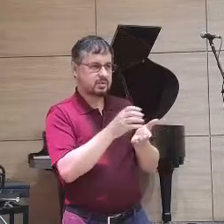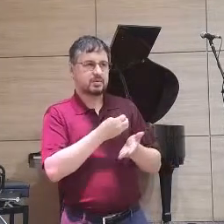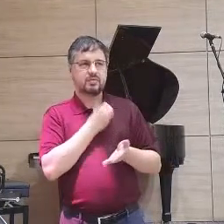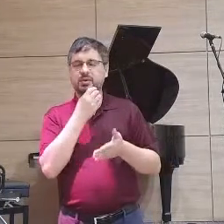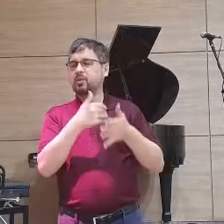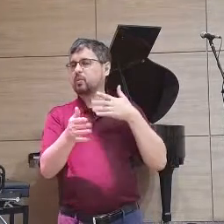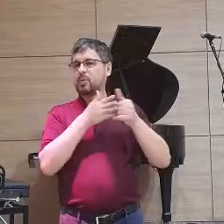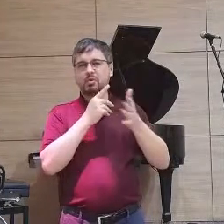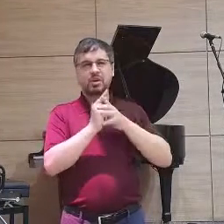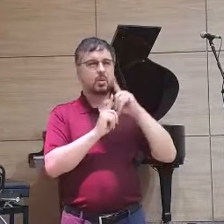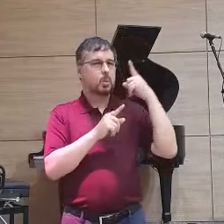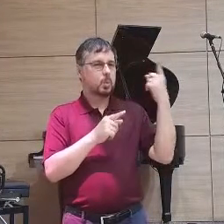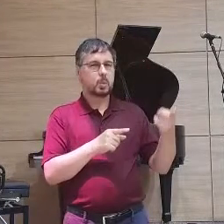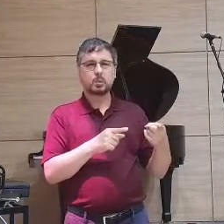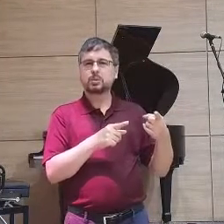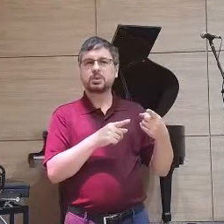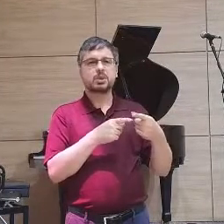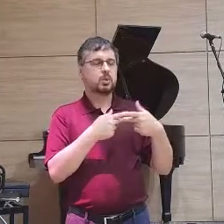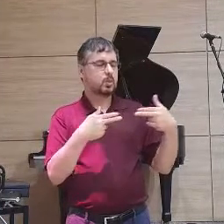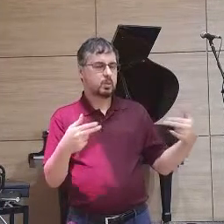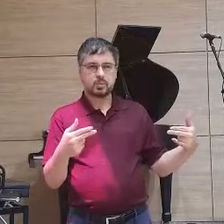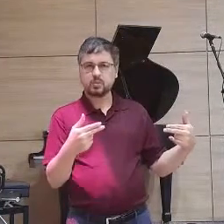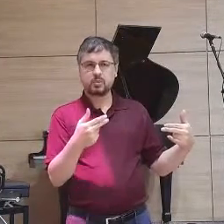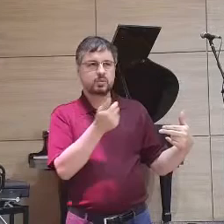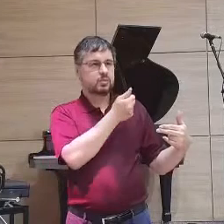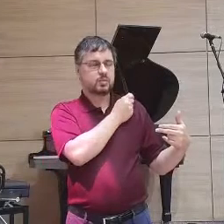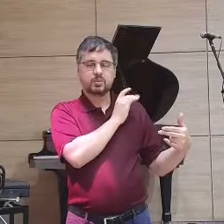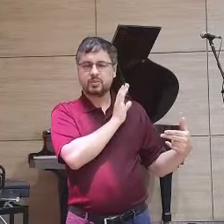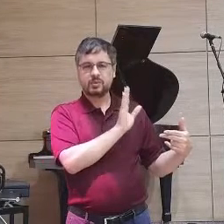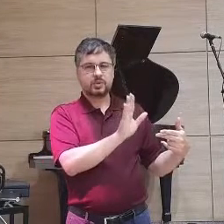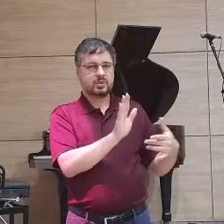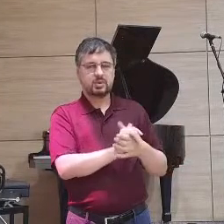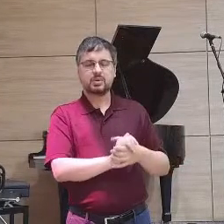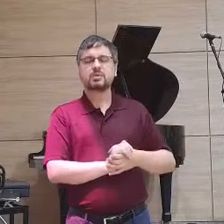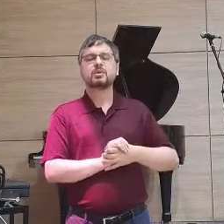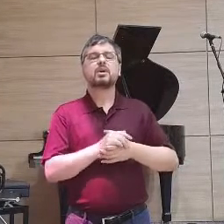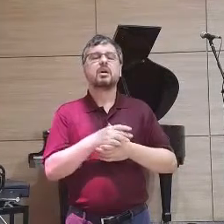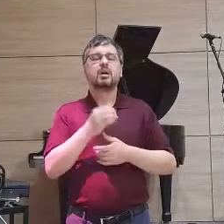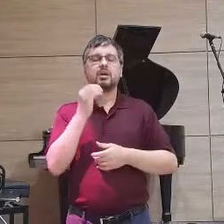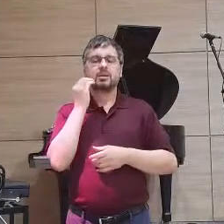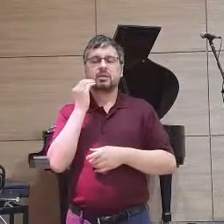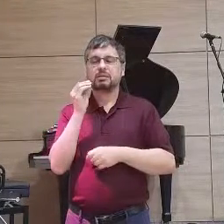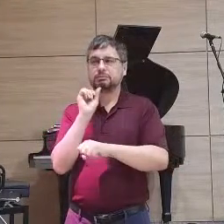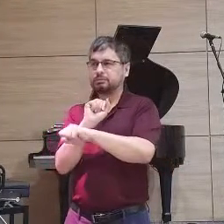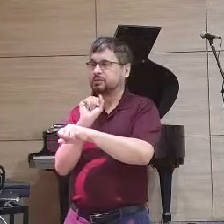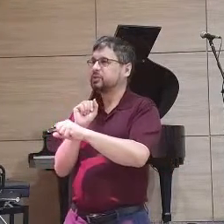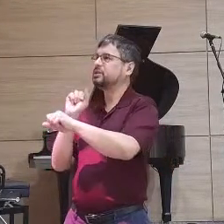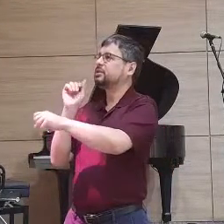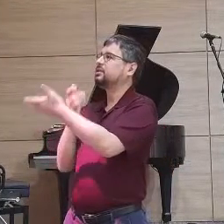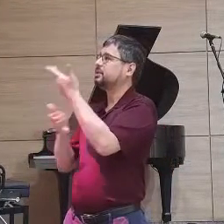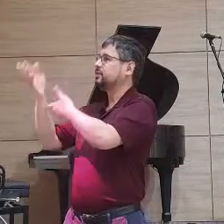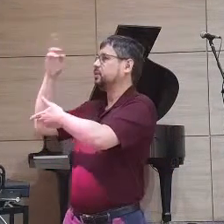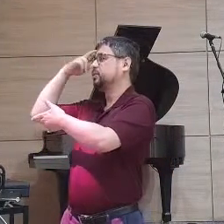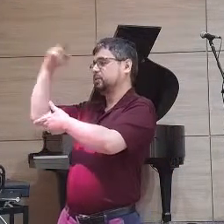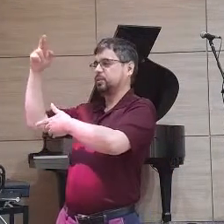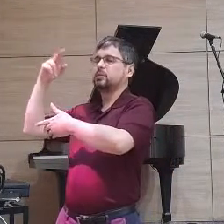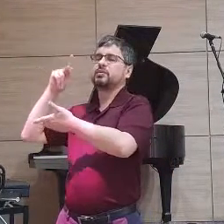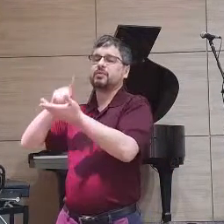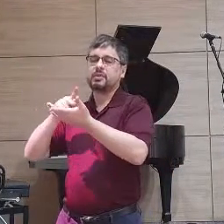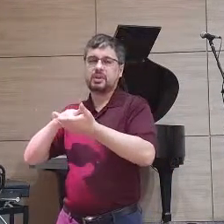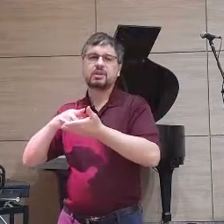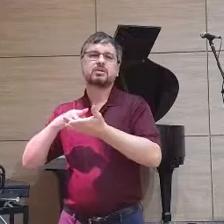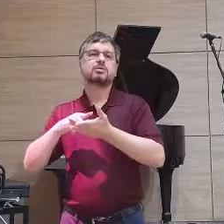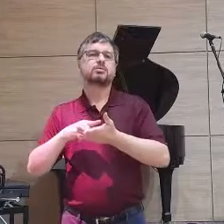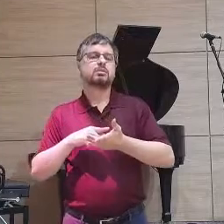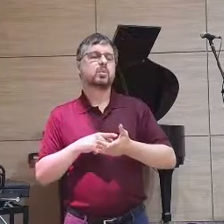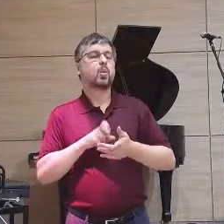expectativa que não seja a expectativa de servir ao Senhor com verdade com Harmonia